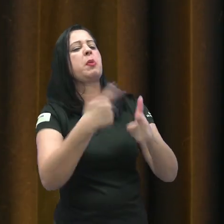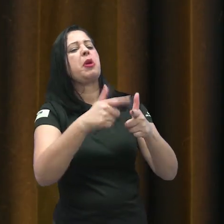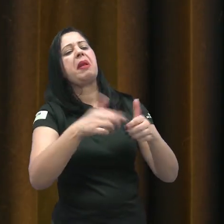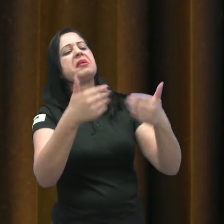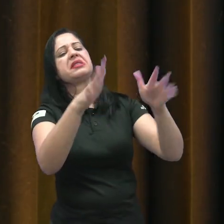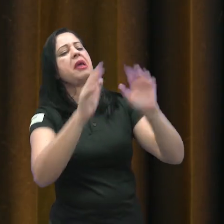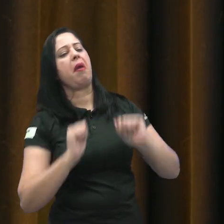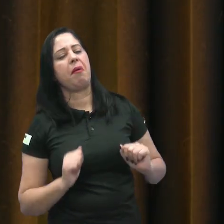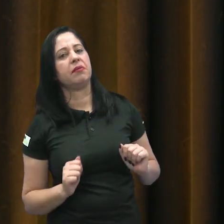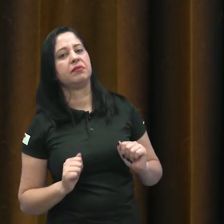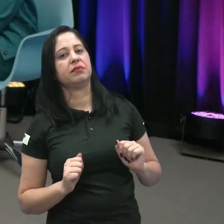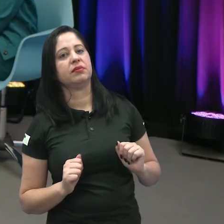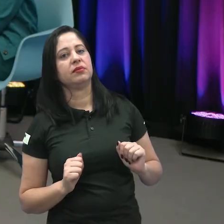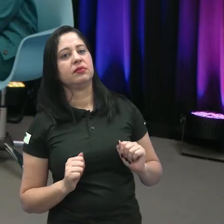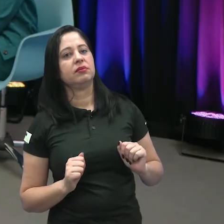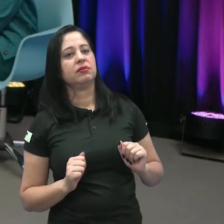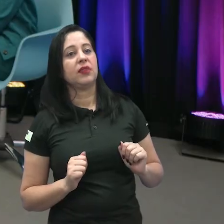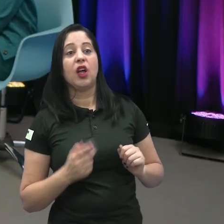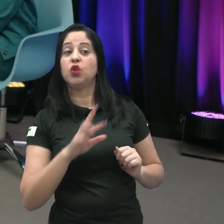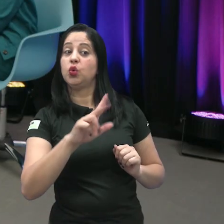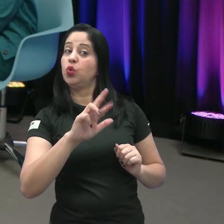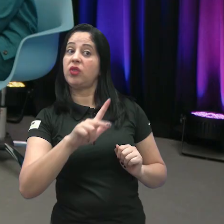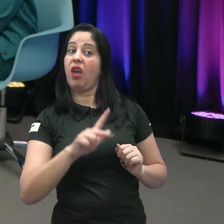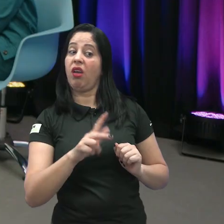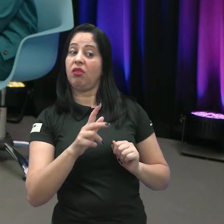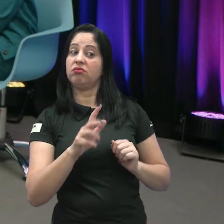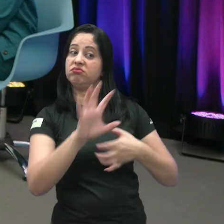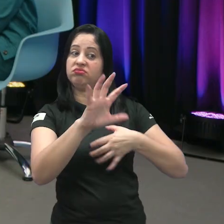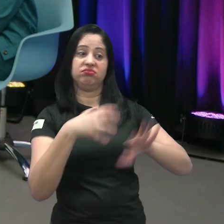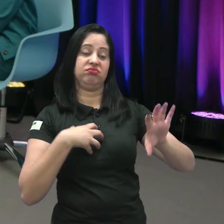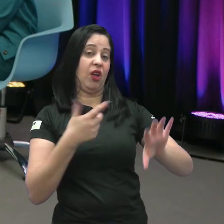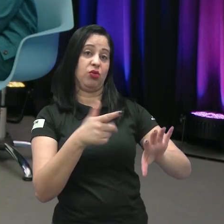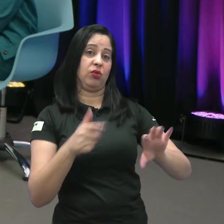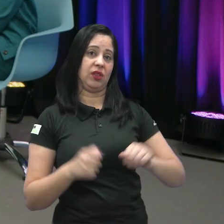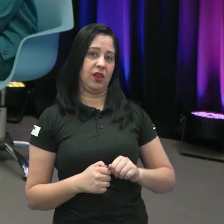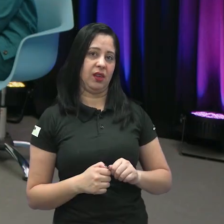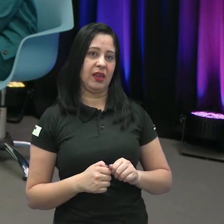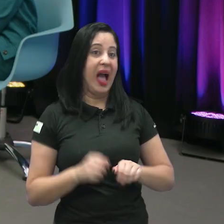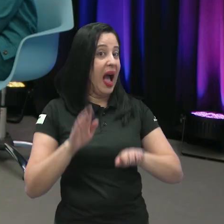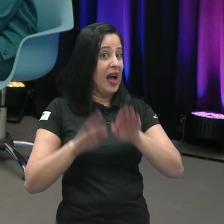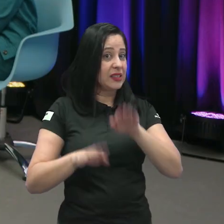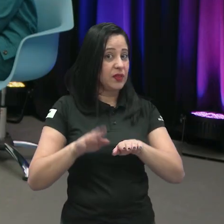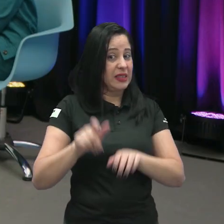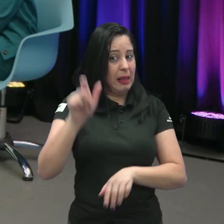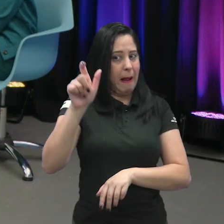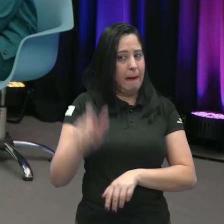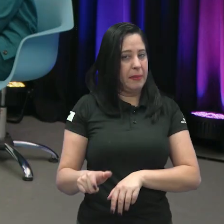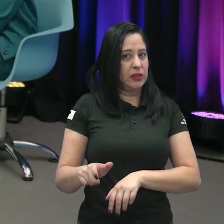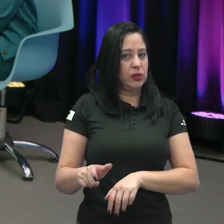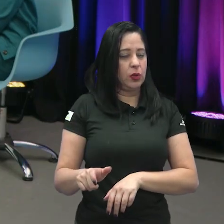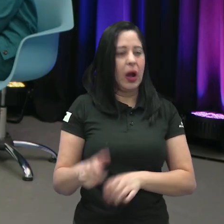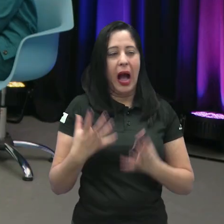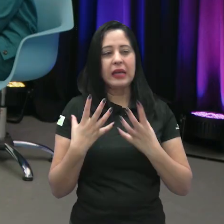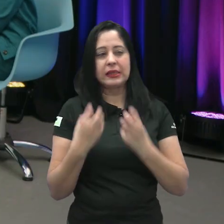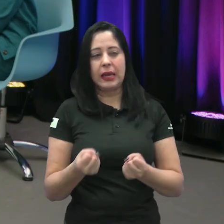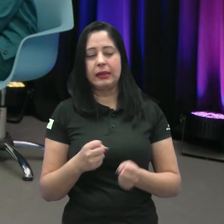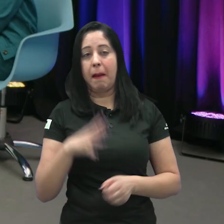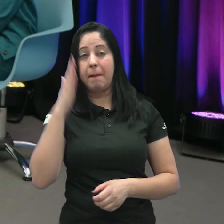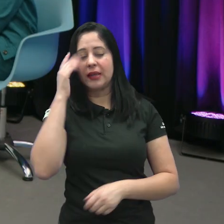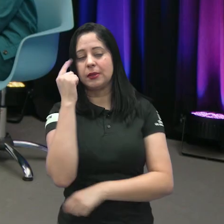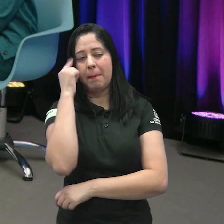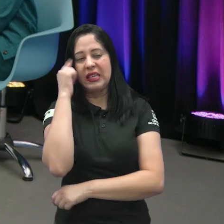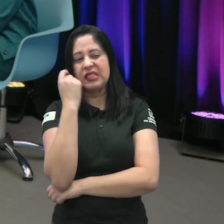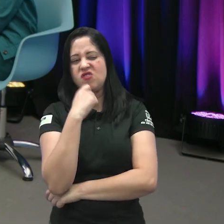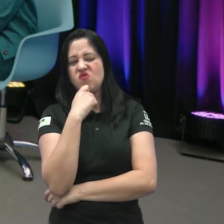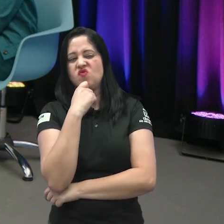ver só, né? Eu não estou sendo empático, né? Tem gente que aceita e torce para dar errado. Quem